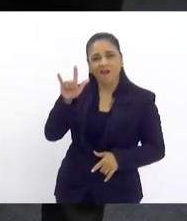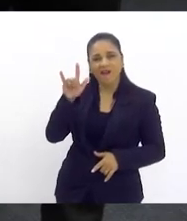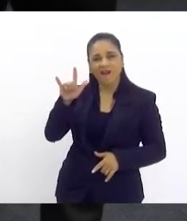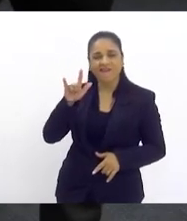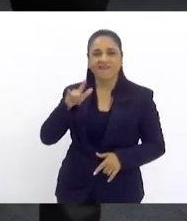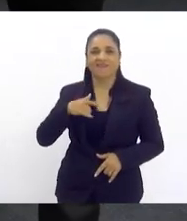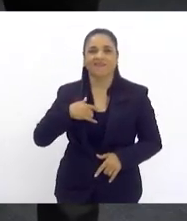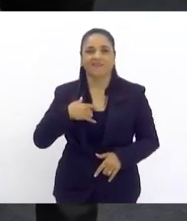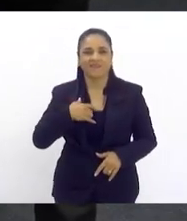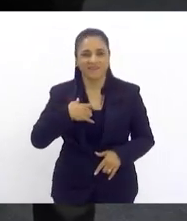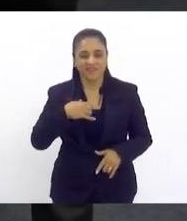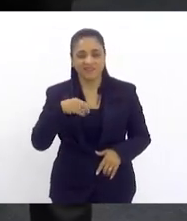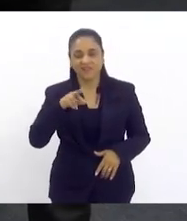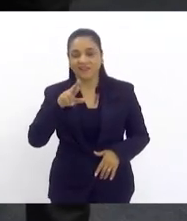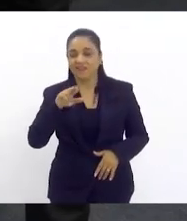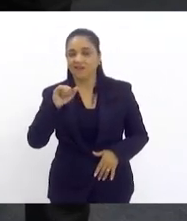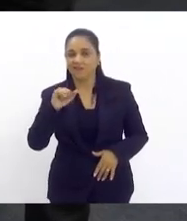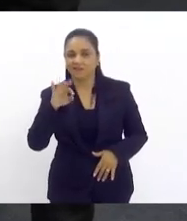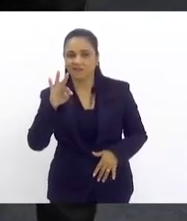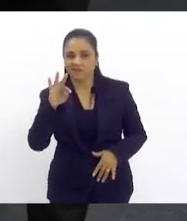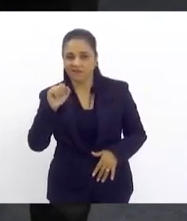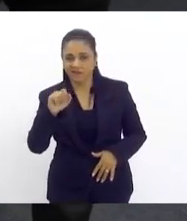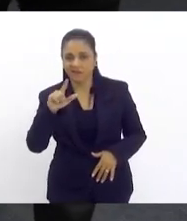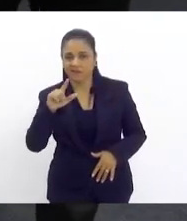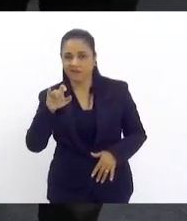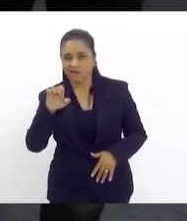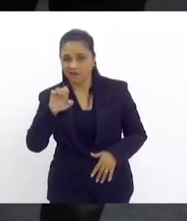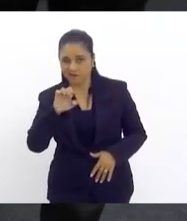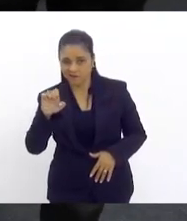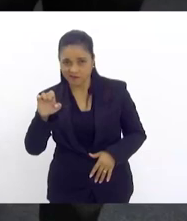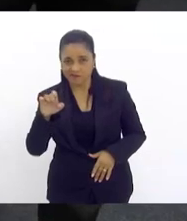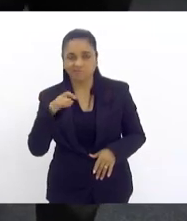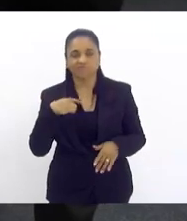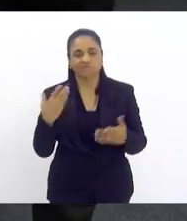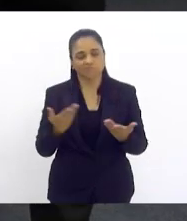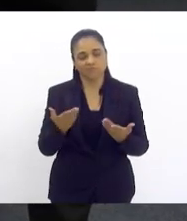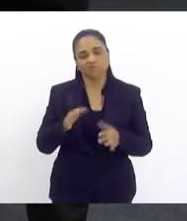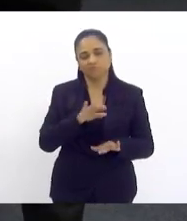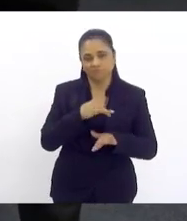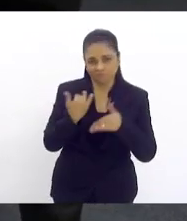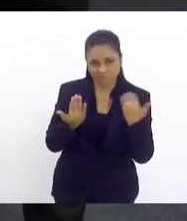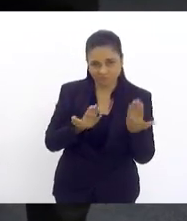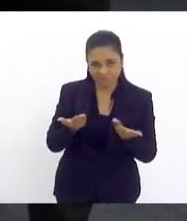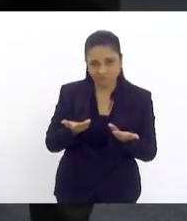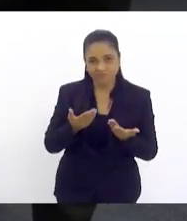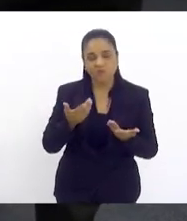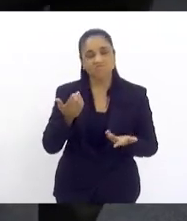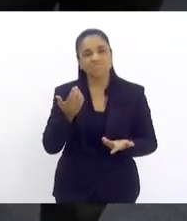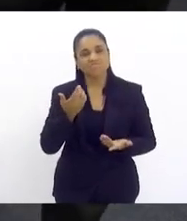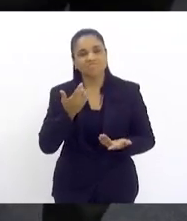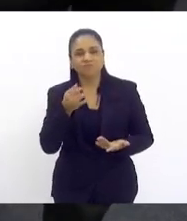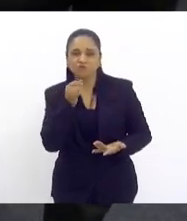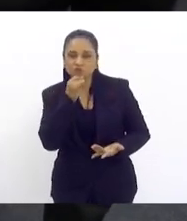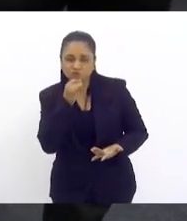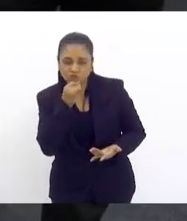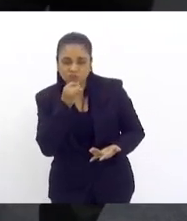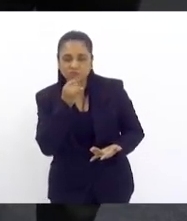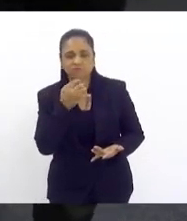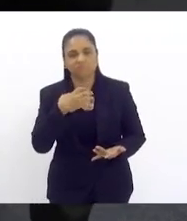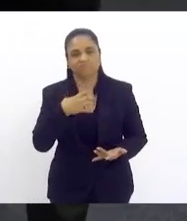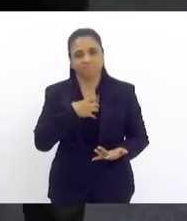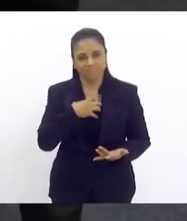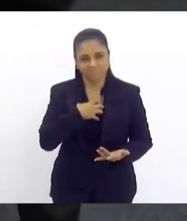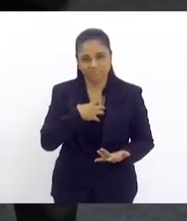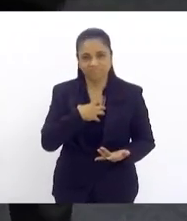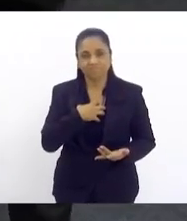que também nos deixou no dia de hoje. Então, é evidente que hoje é um dia de muito lamento, de muita tristeza,